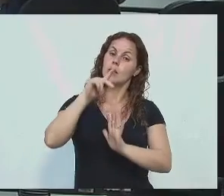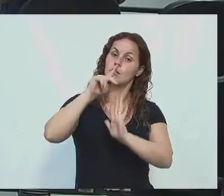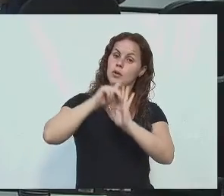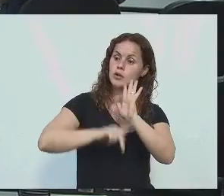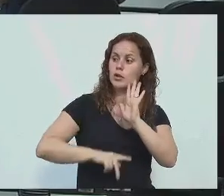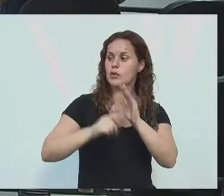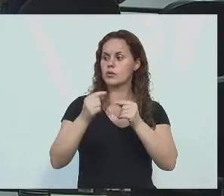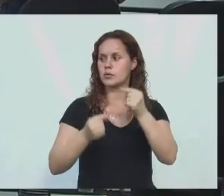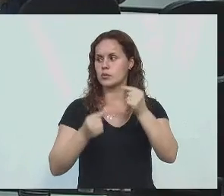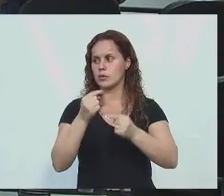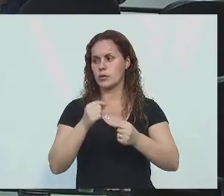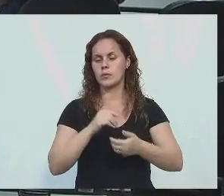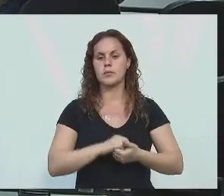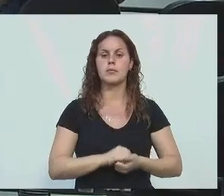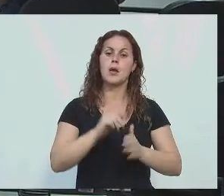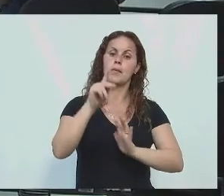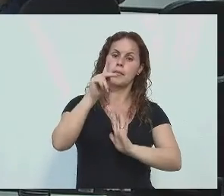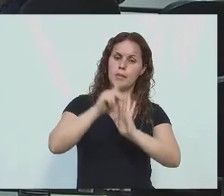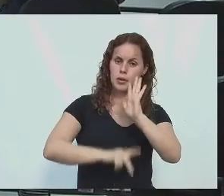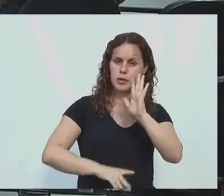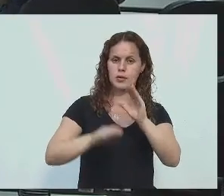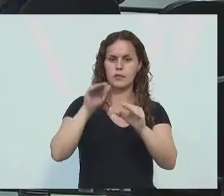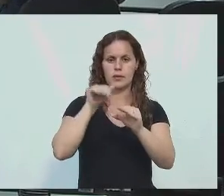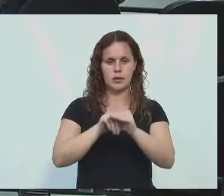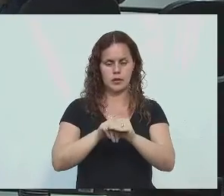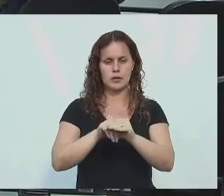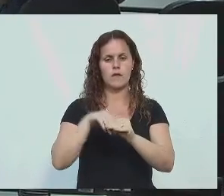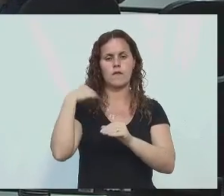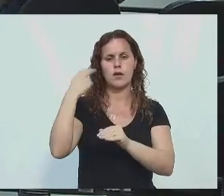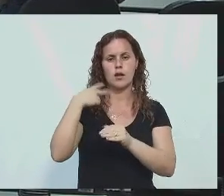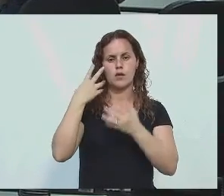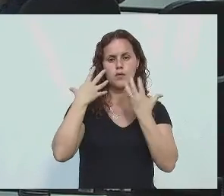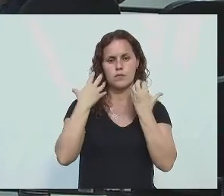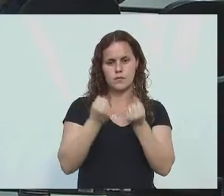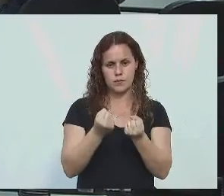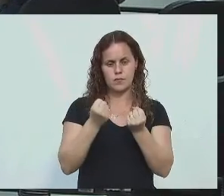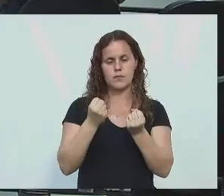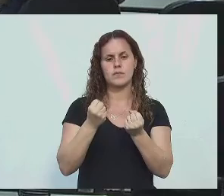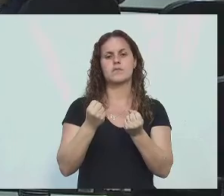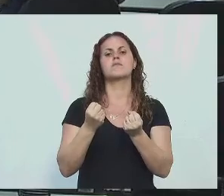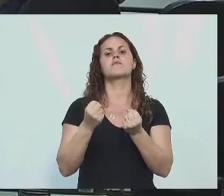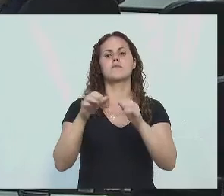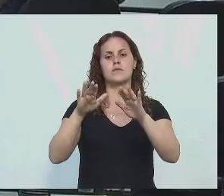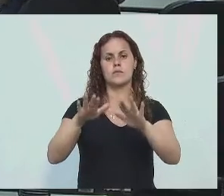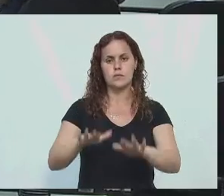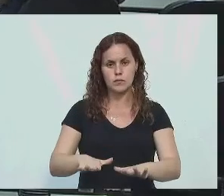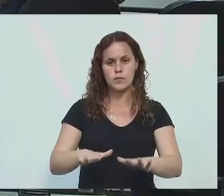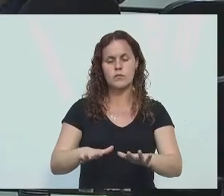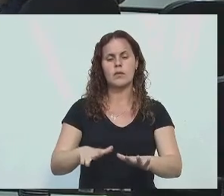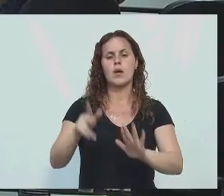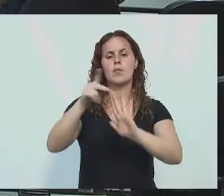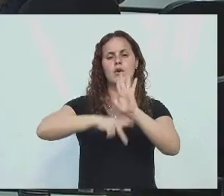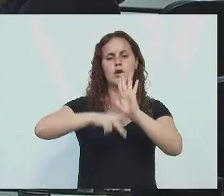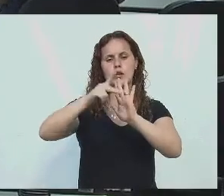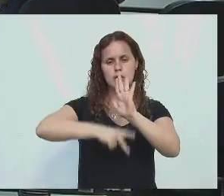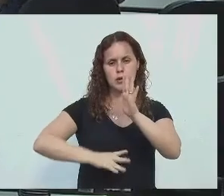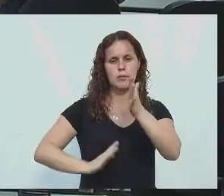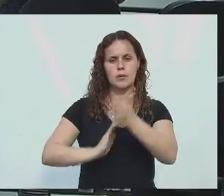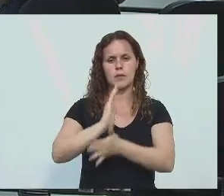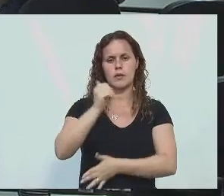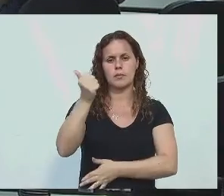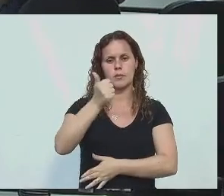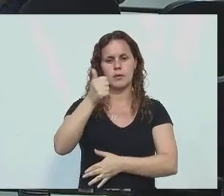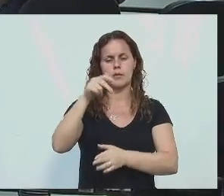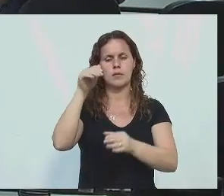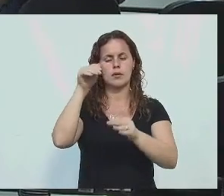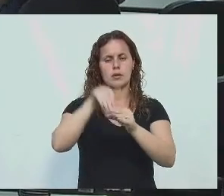Projeto em discussão. Projeto em votação. Vereadores favoráveis, permaneçam como estão. Projeto aprovado em primeira